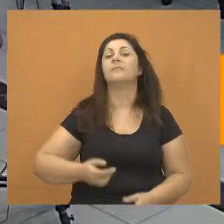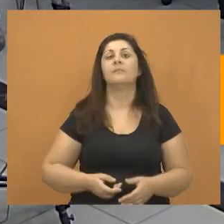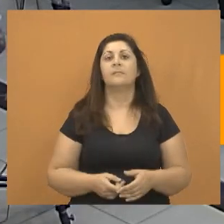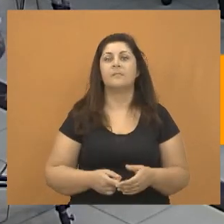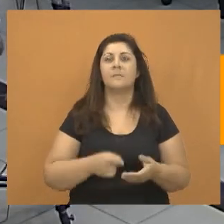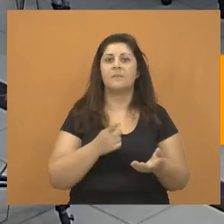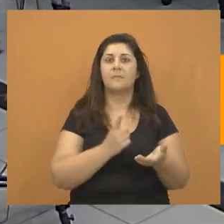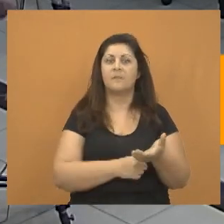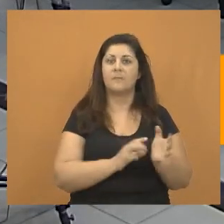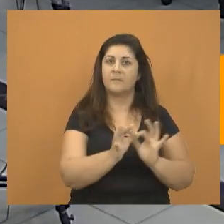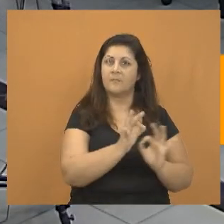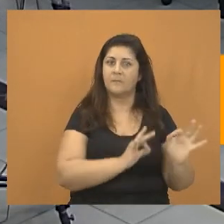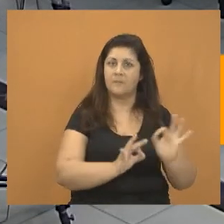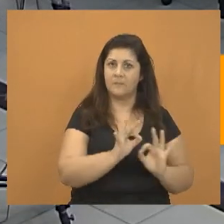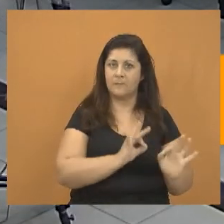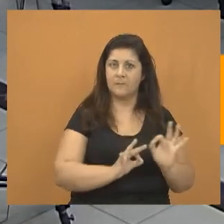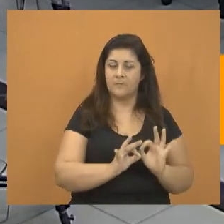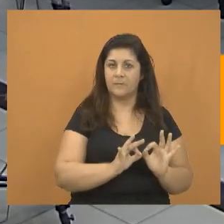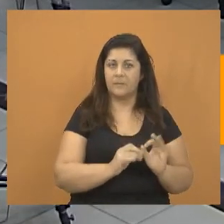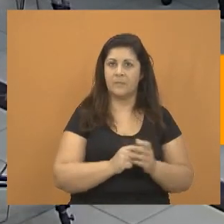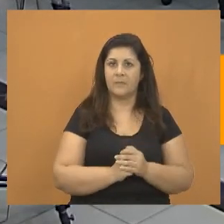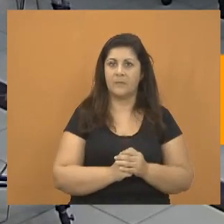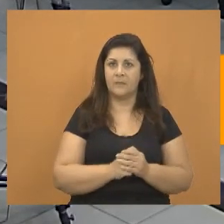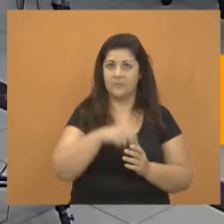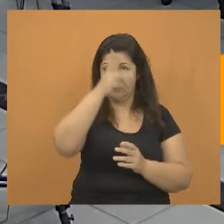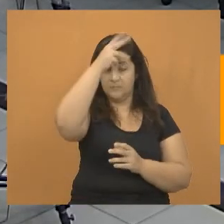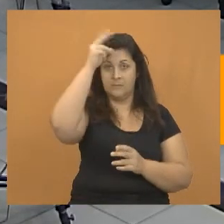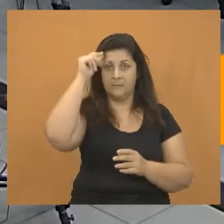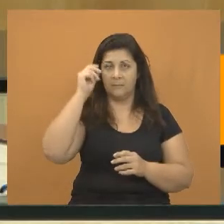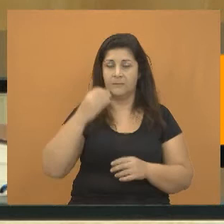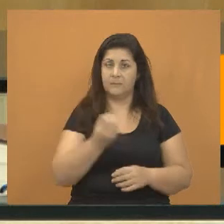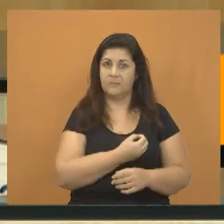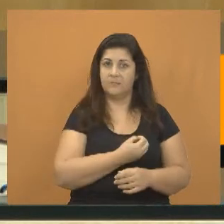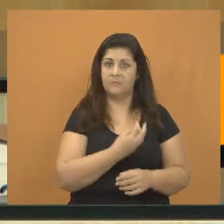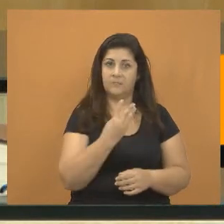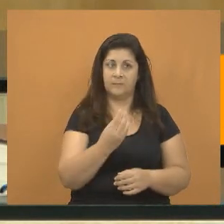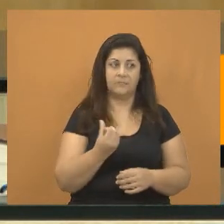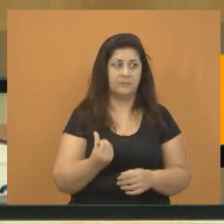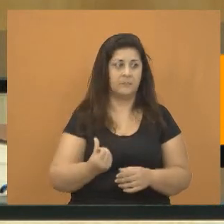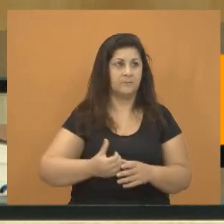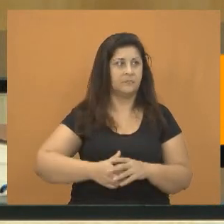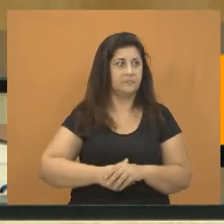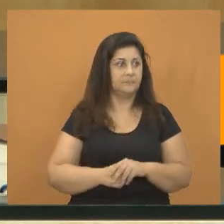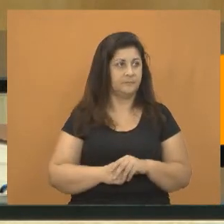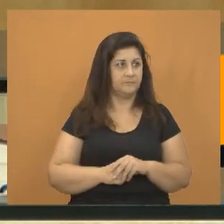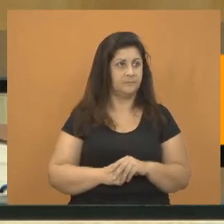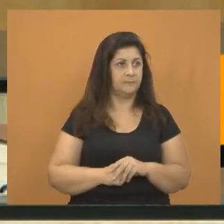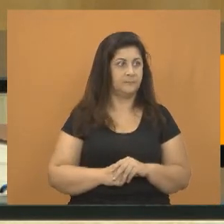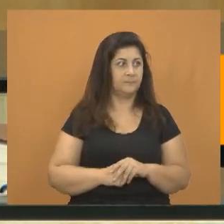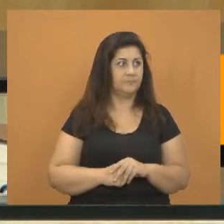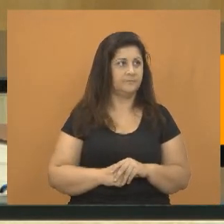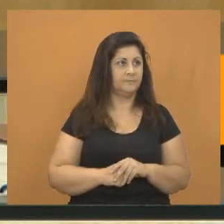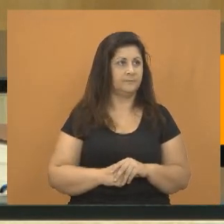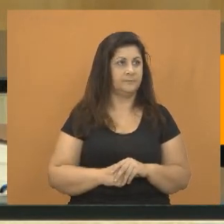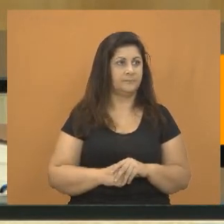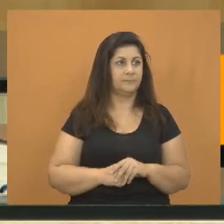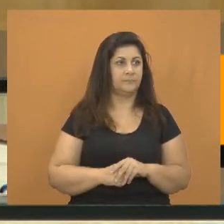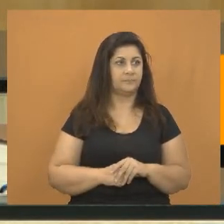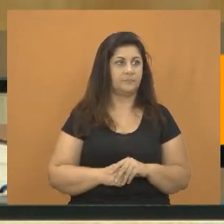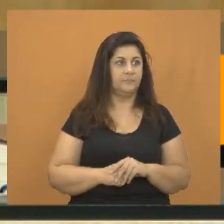Projeto de Lei do Executivo número 36, de 28 de setembro de 2017,